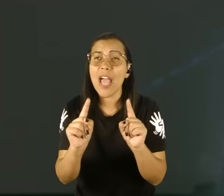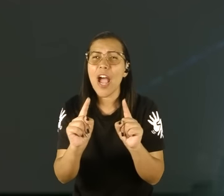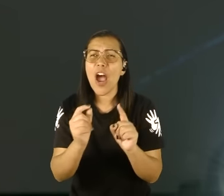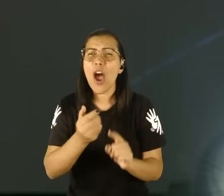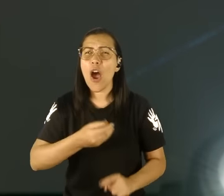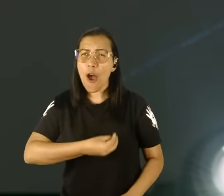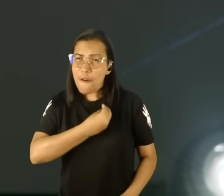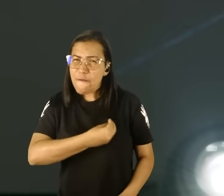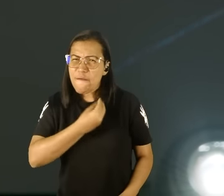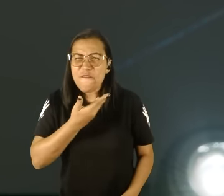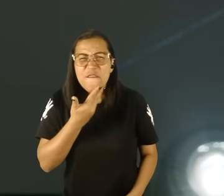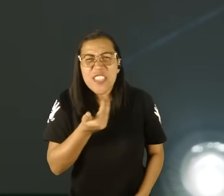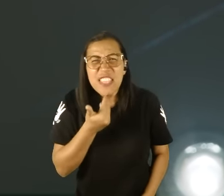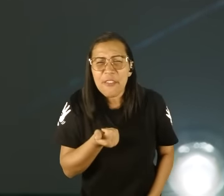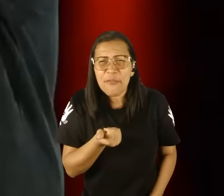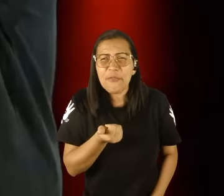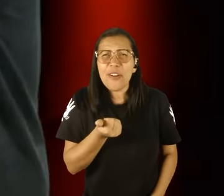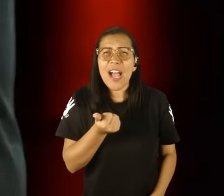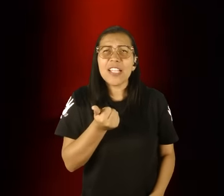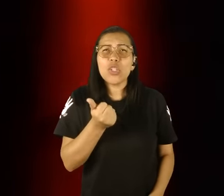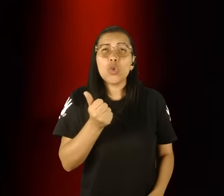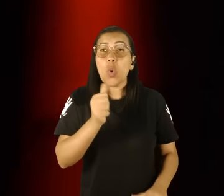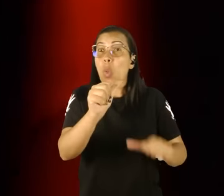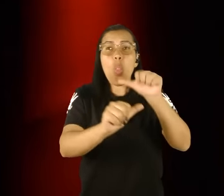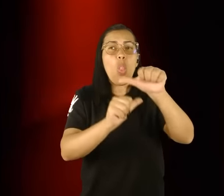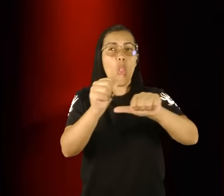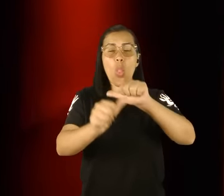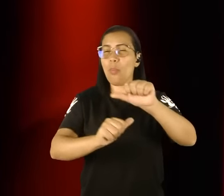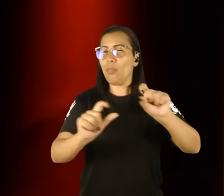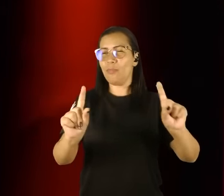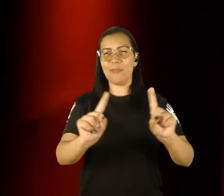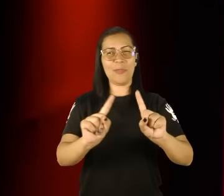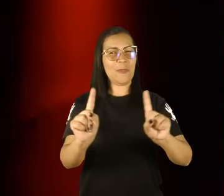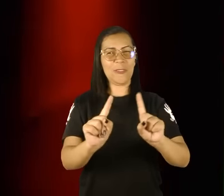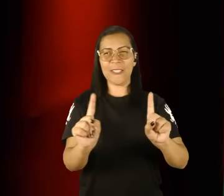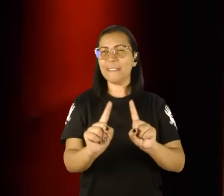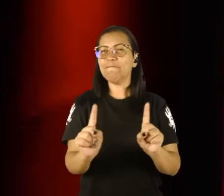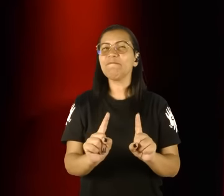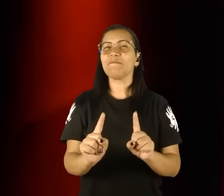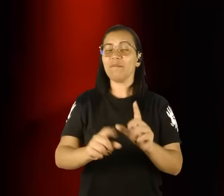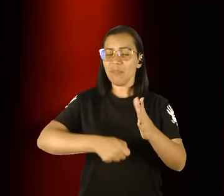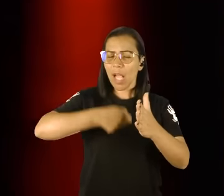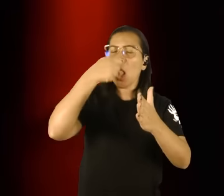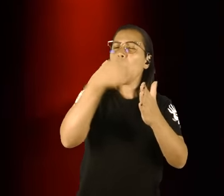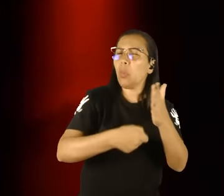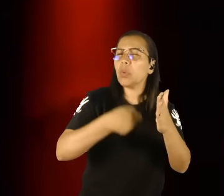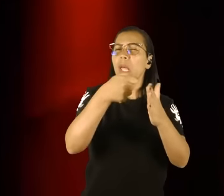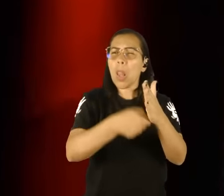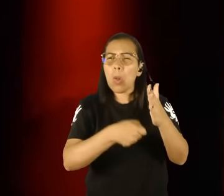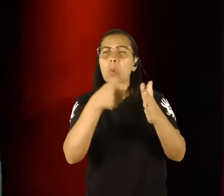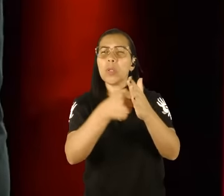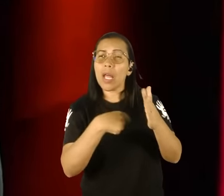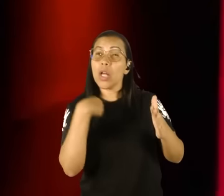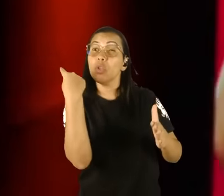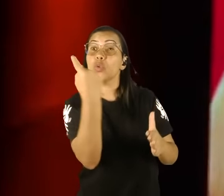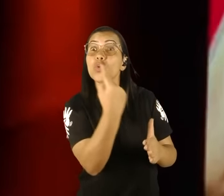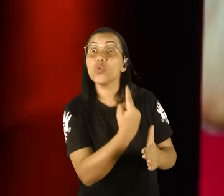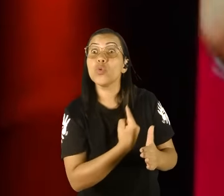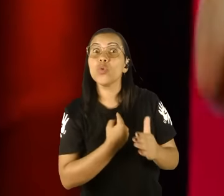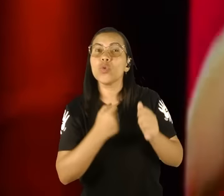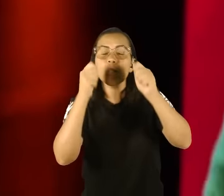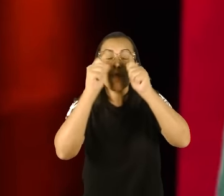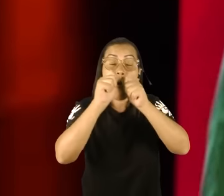Então é humildade para subir degrau por degrau. Eu estou no topo, você olha para mim e vai escalando, vai escalando. Tem dias que